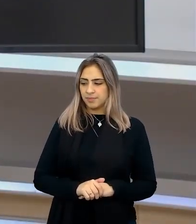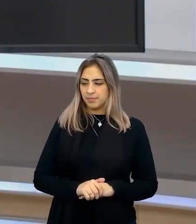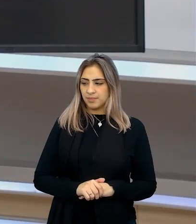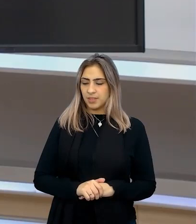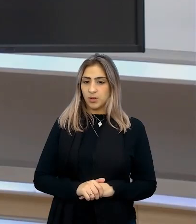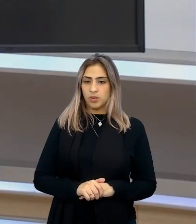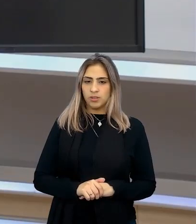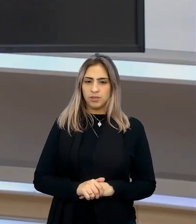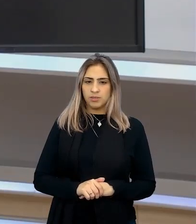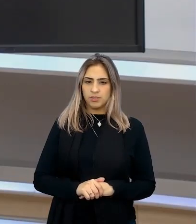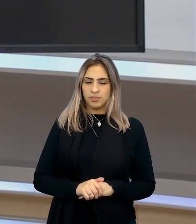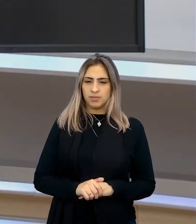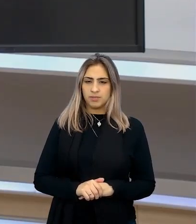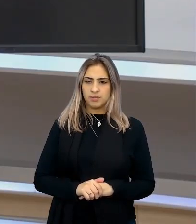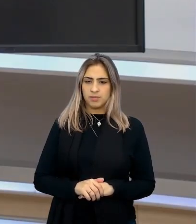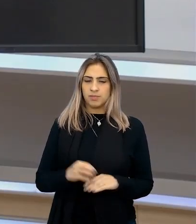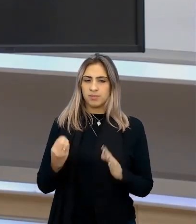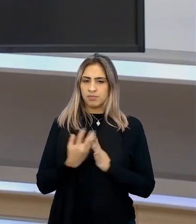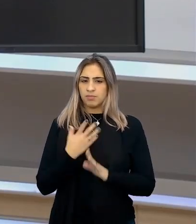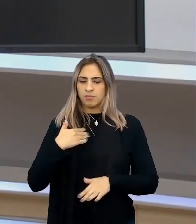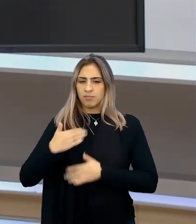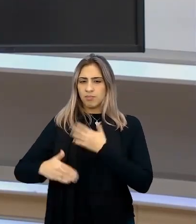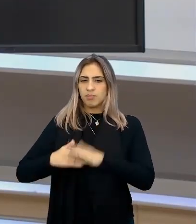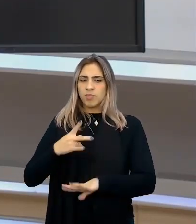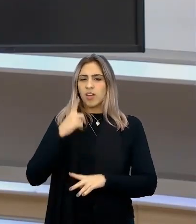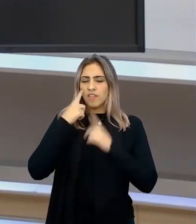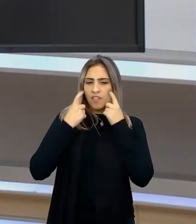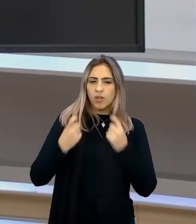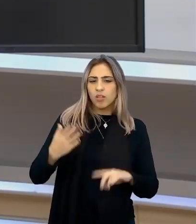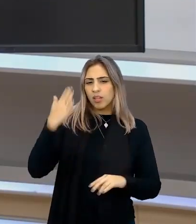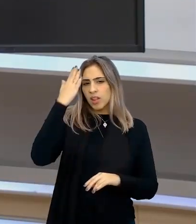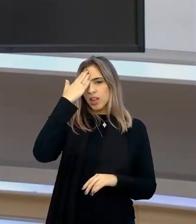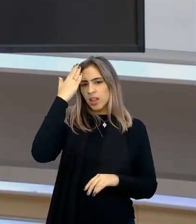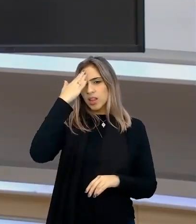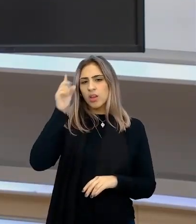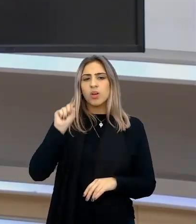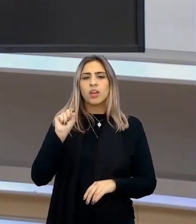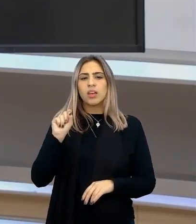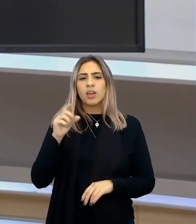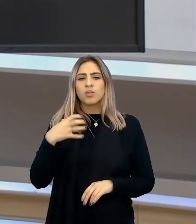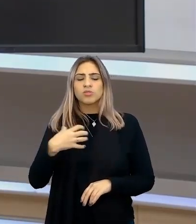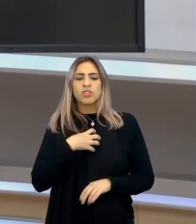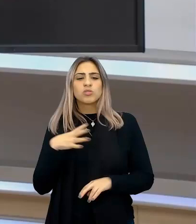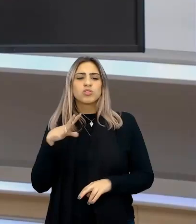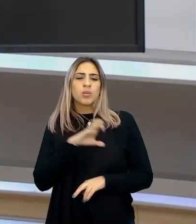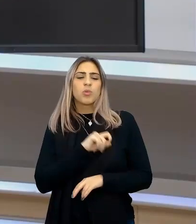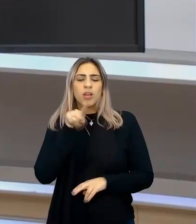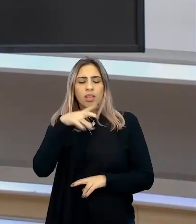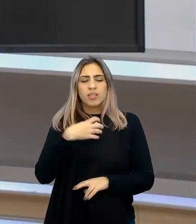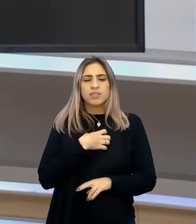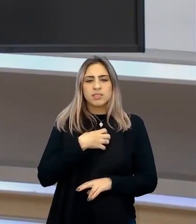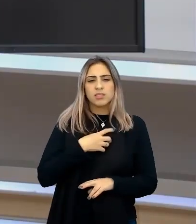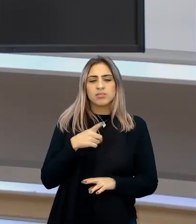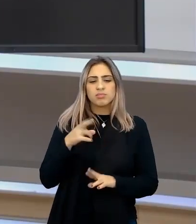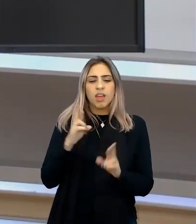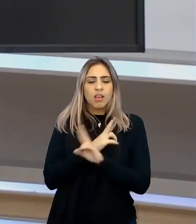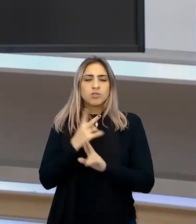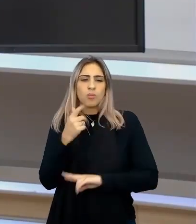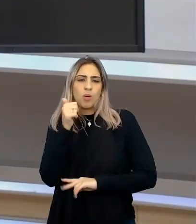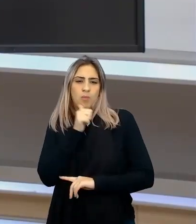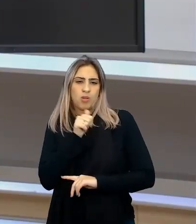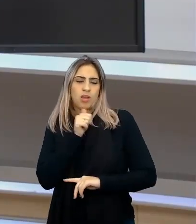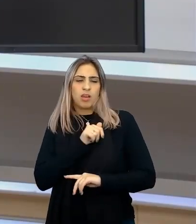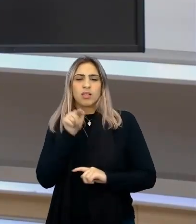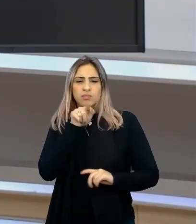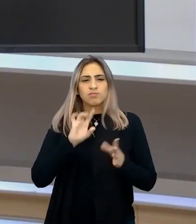mostra como esse homem reproduz a violência entendendo que é uma forma de amor, que é assim que se relaciona com uma mulher, né?